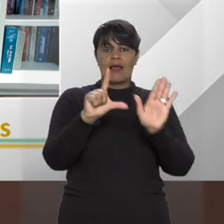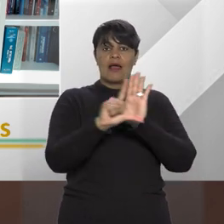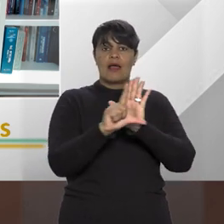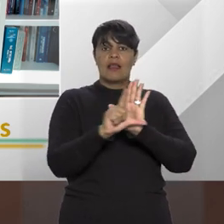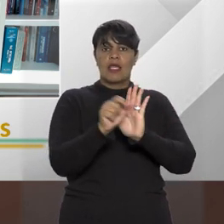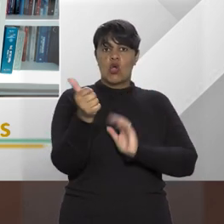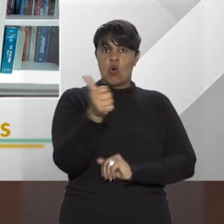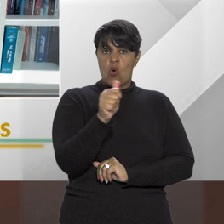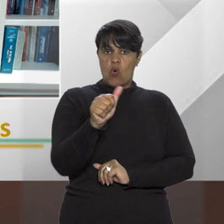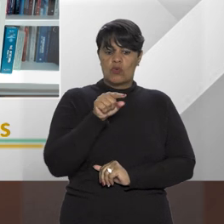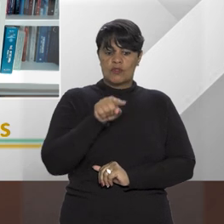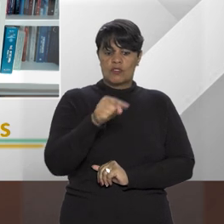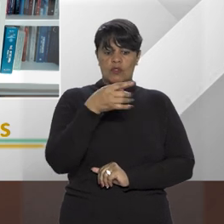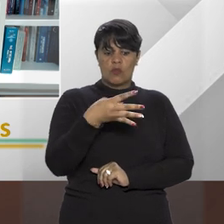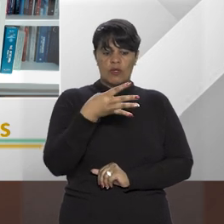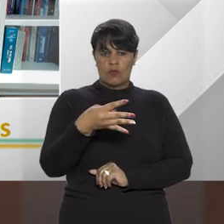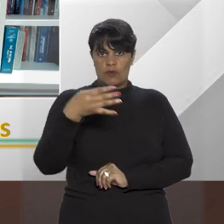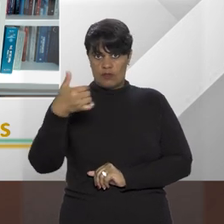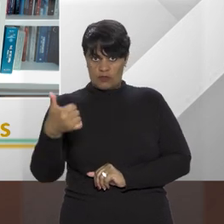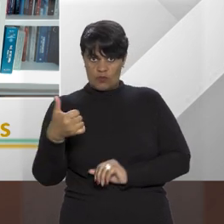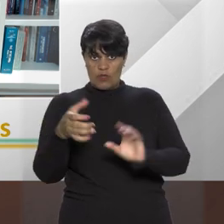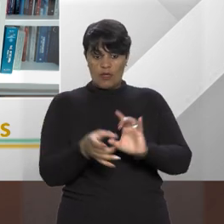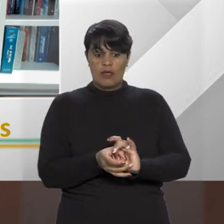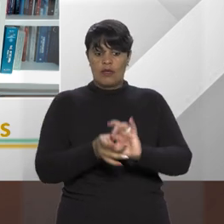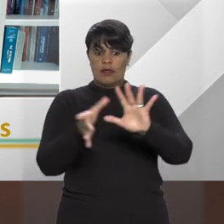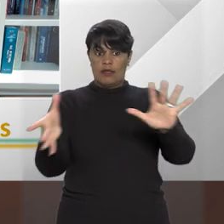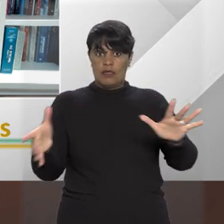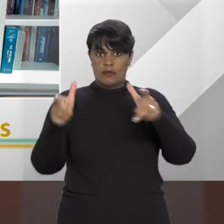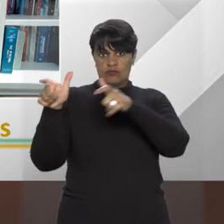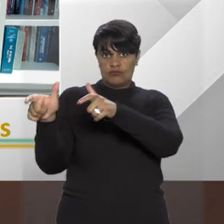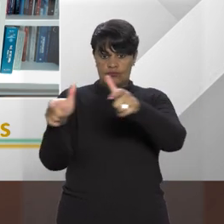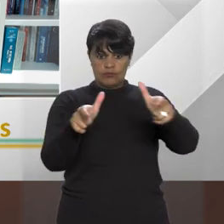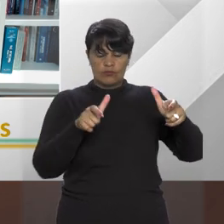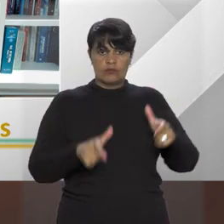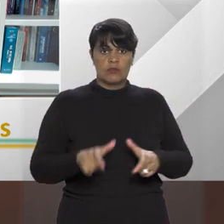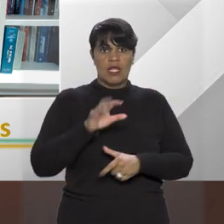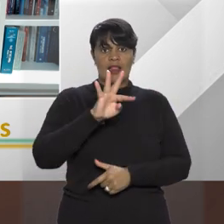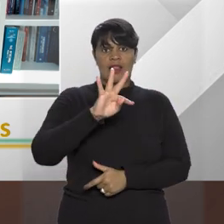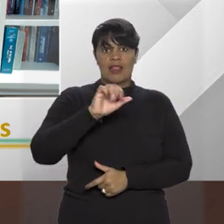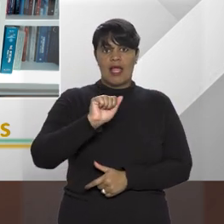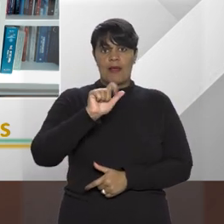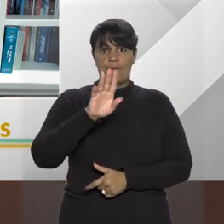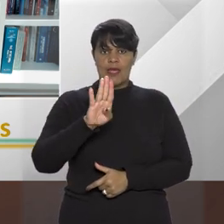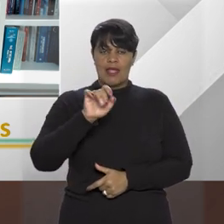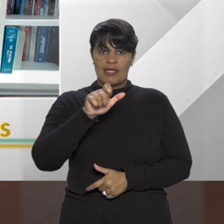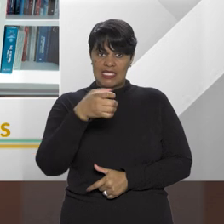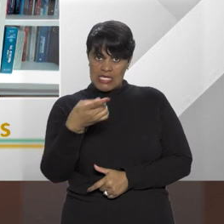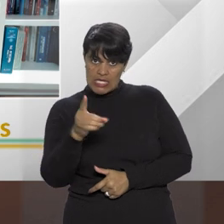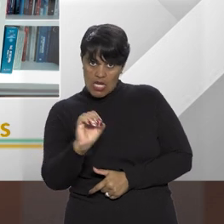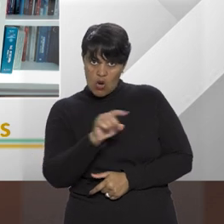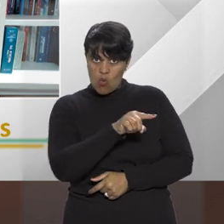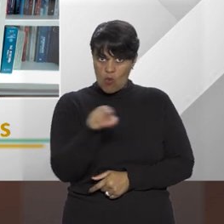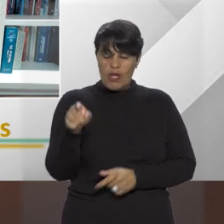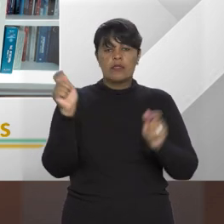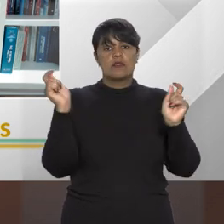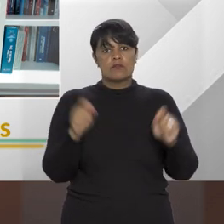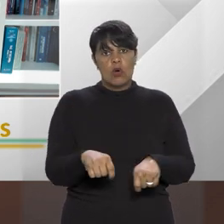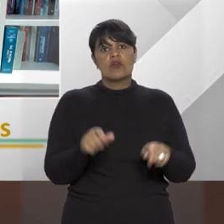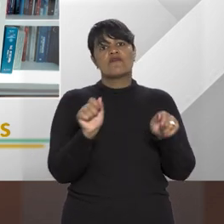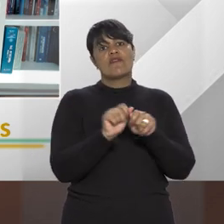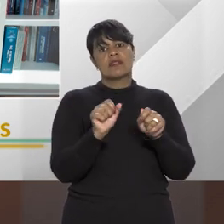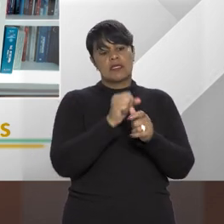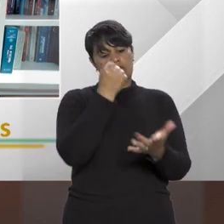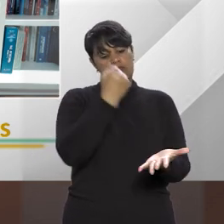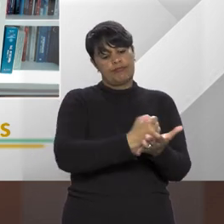de atos que até então eram efetivados unicamente pela via judicial. De acordo com o que o ministro Raul Araújo